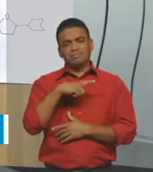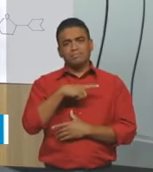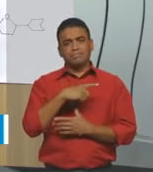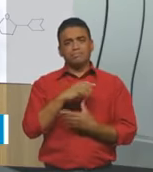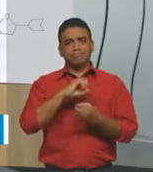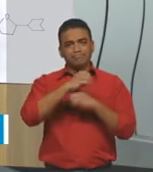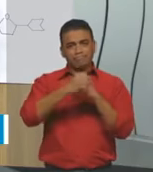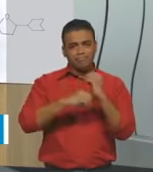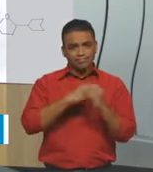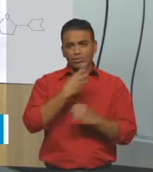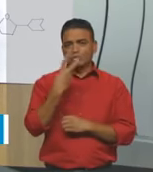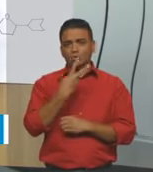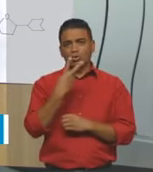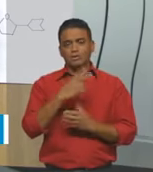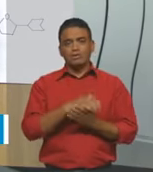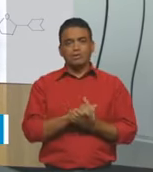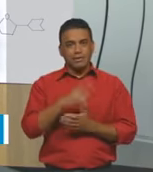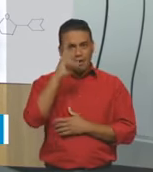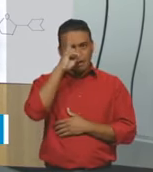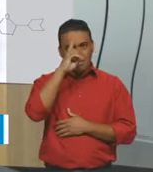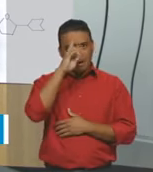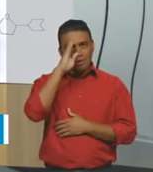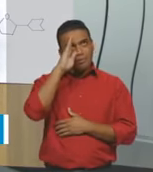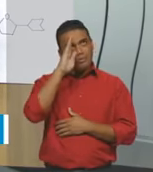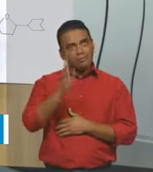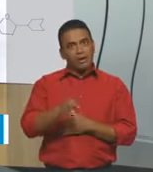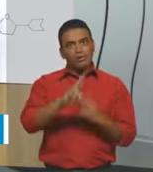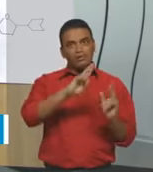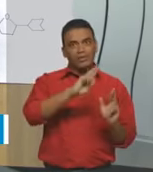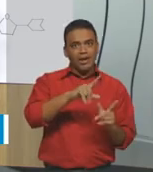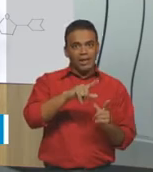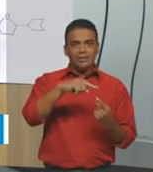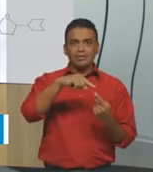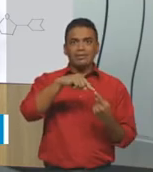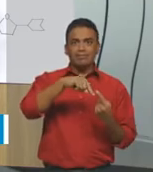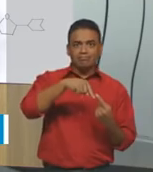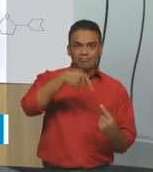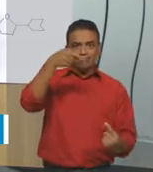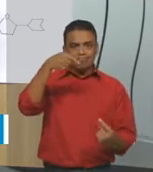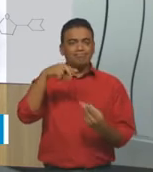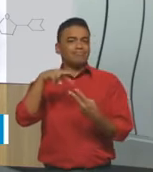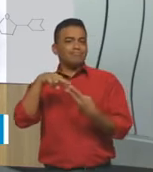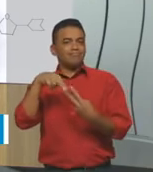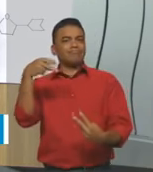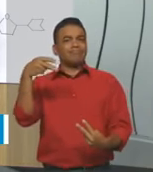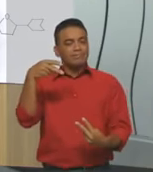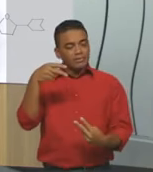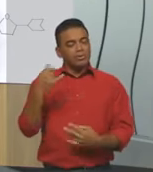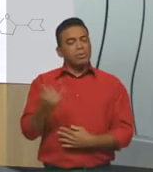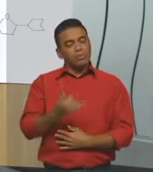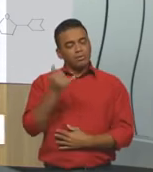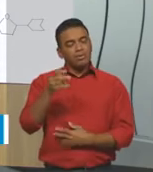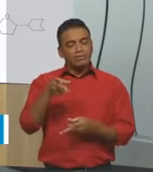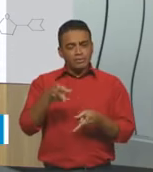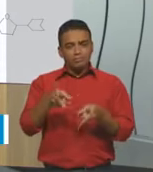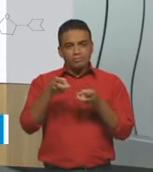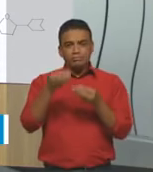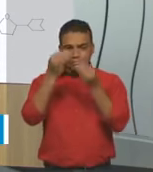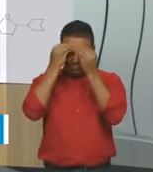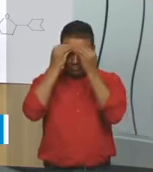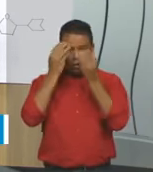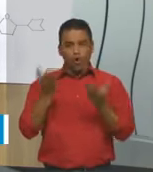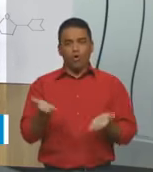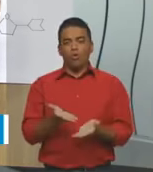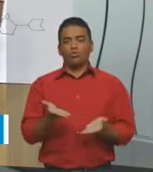Então, relembraram as principais diferenças do DNA e do RNA? Isso vai ser muito importante para a gente na nossa aula de